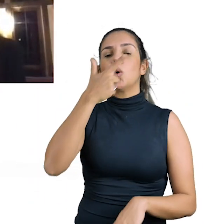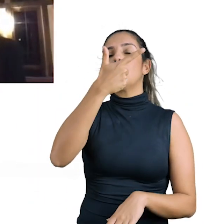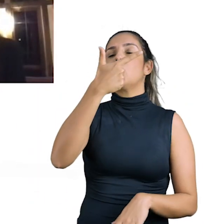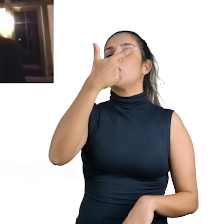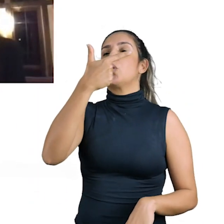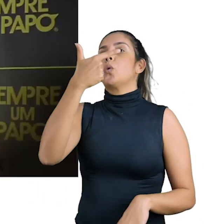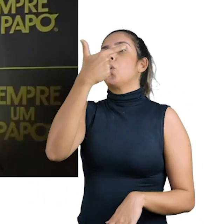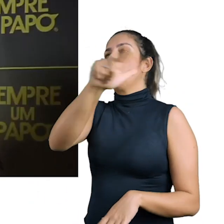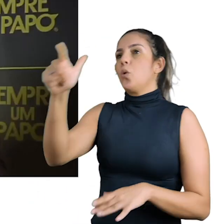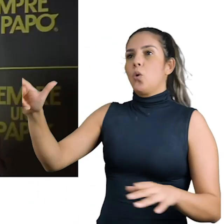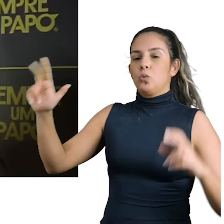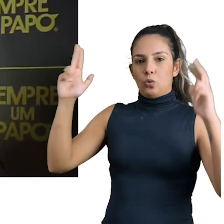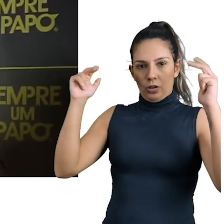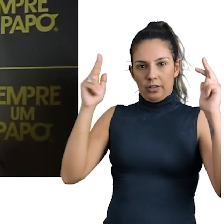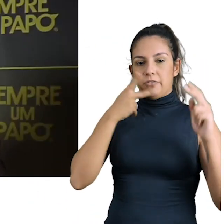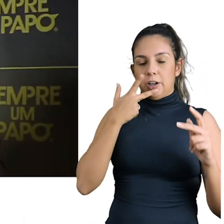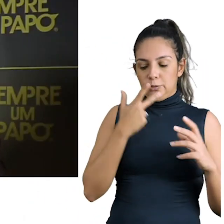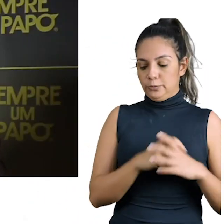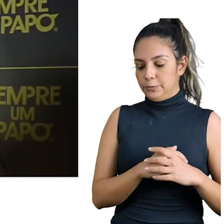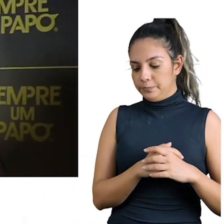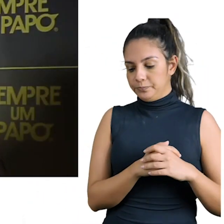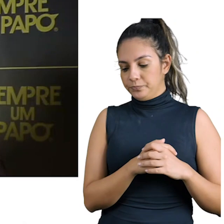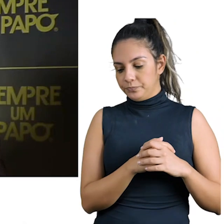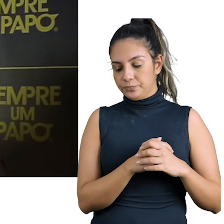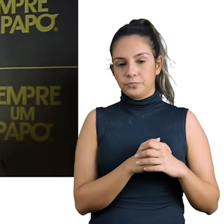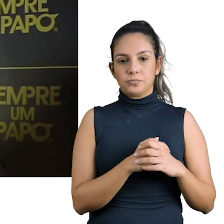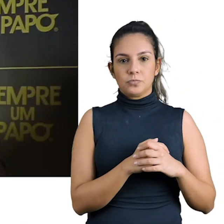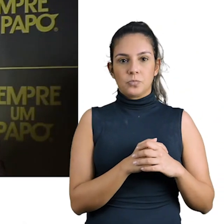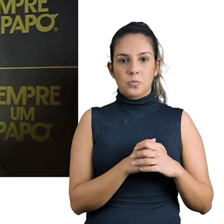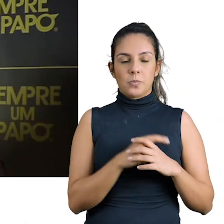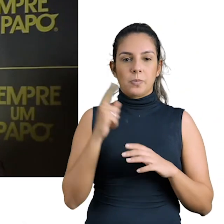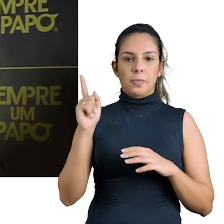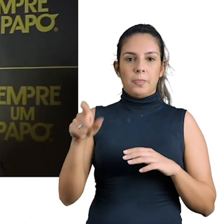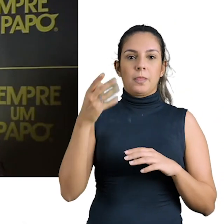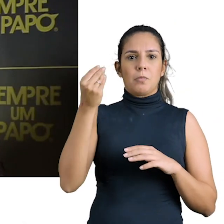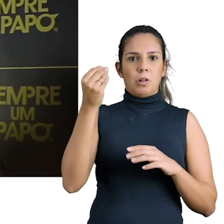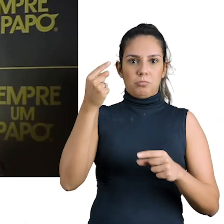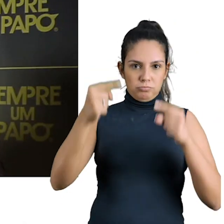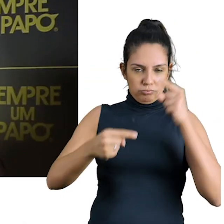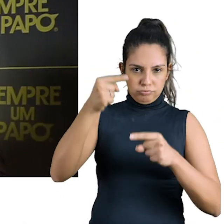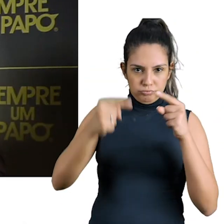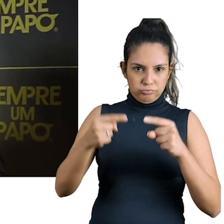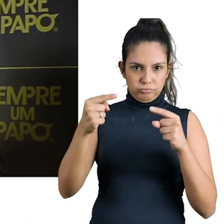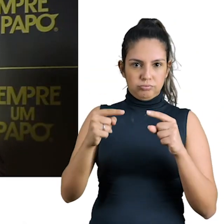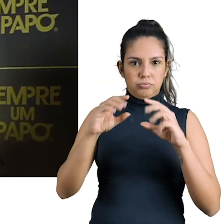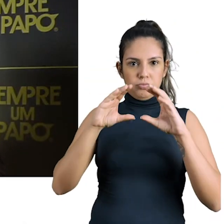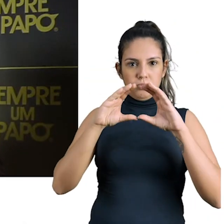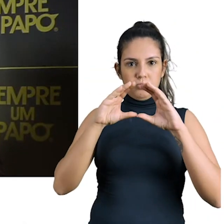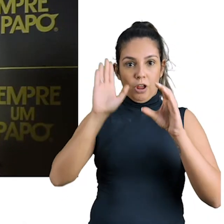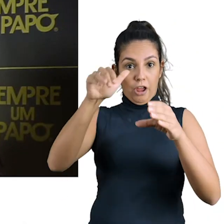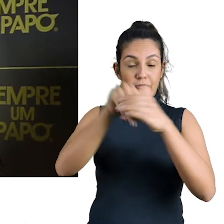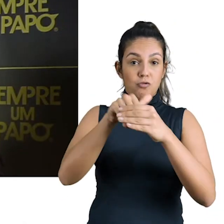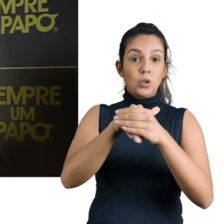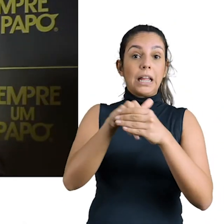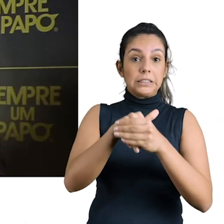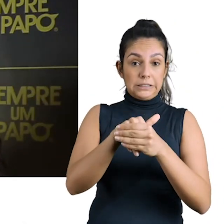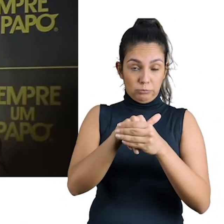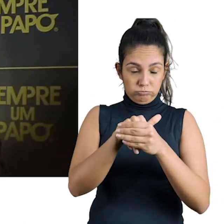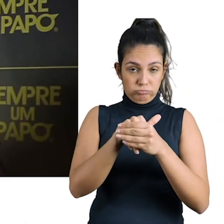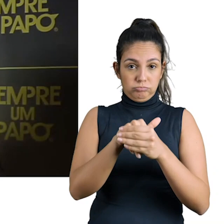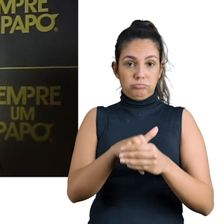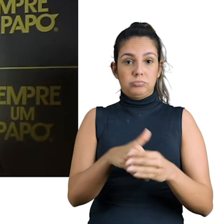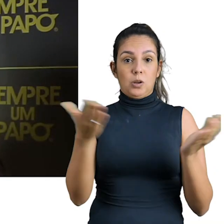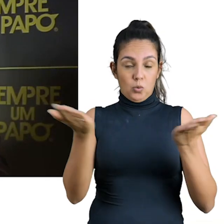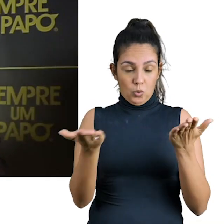assunto que pouca gente está dizendo, está falando. Apesar de que é um assunto que está sendo muito discutido no Congresso, que são as eleições. Em